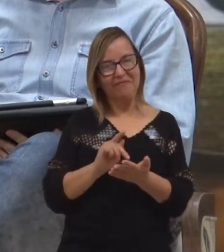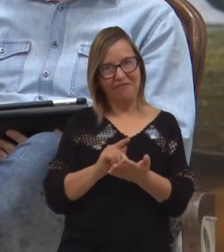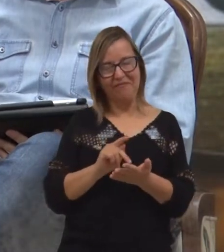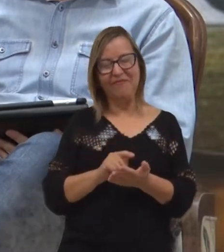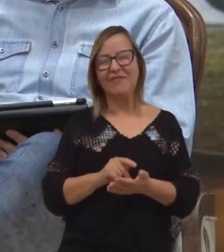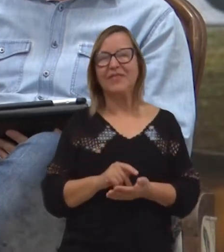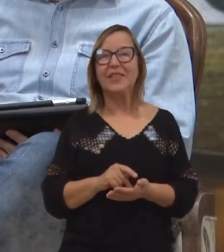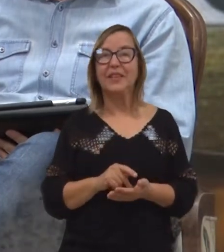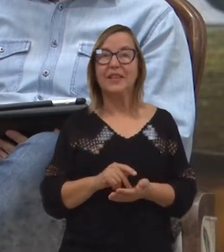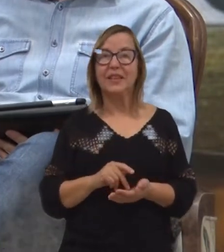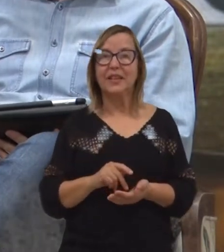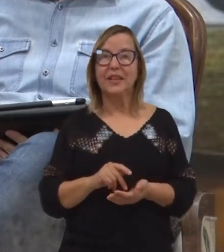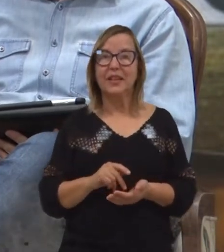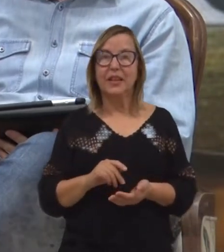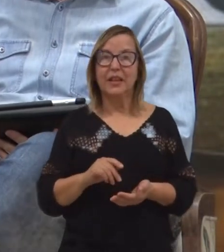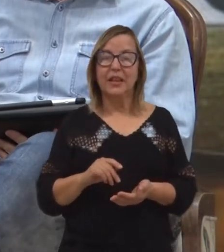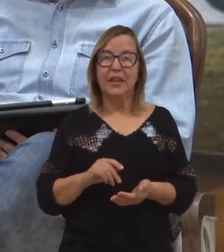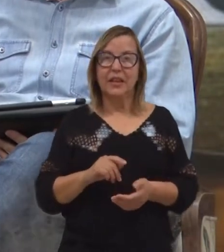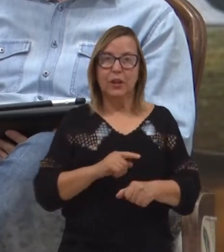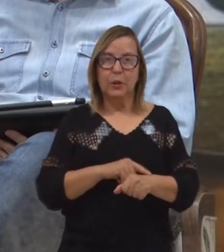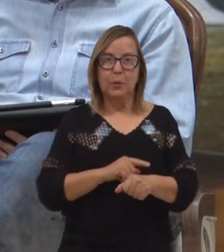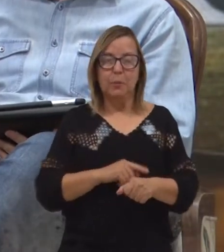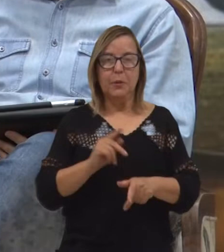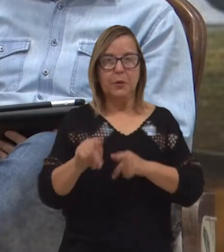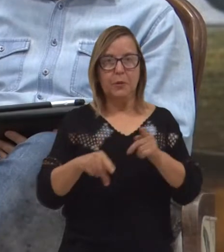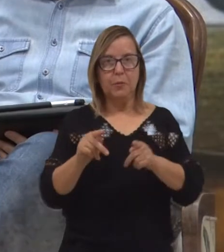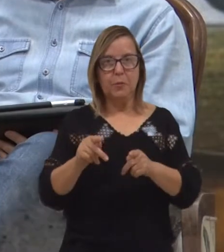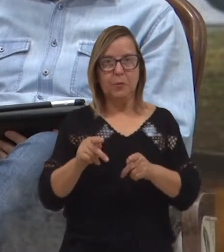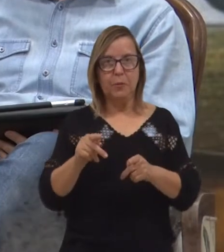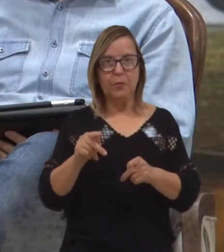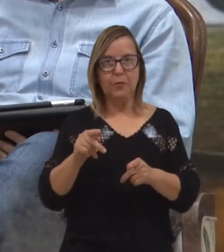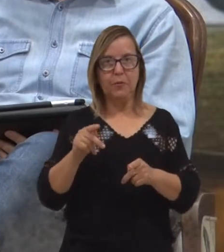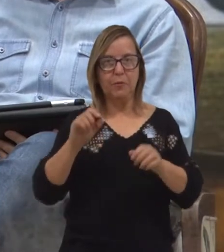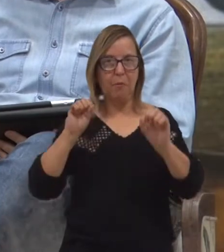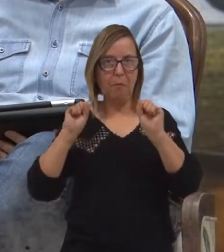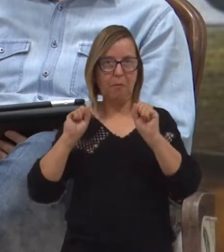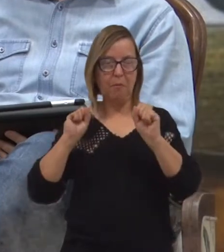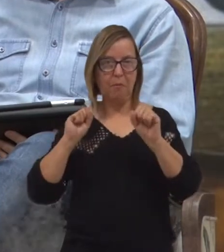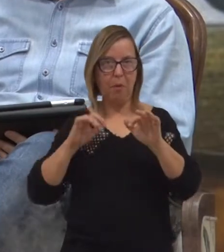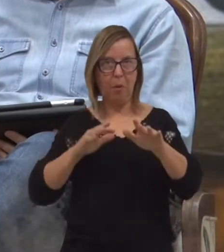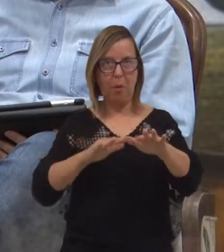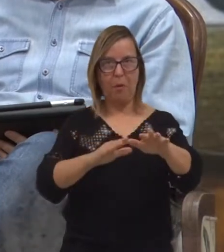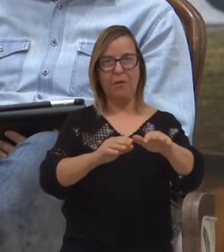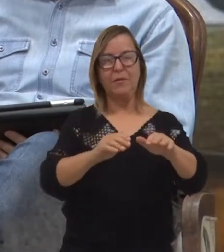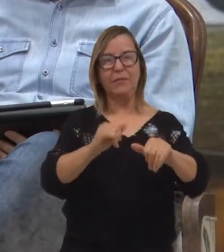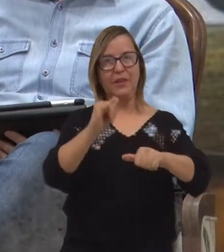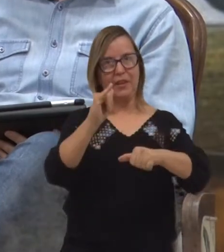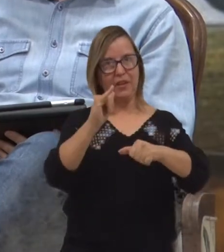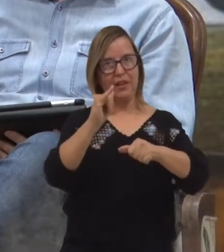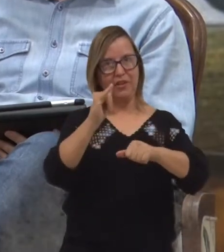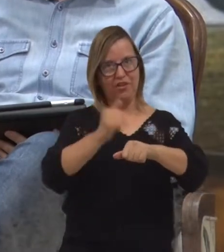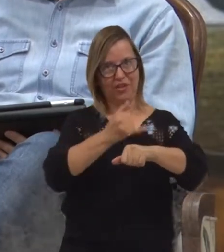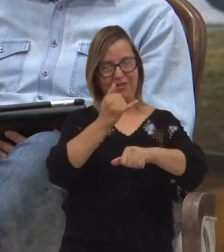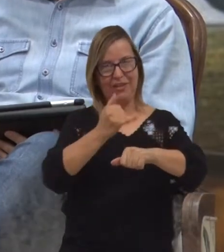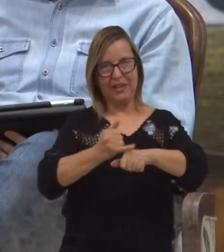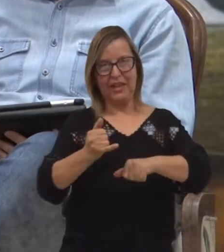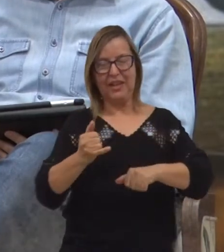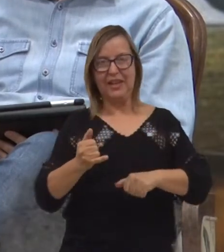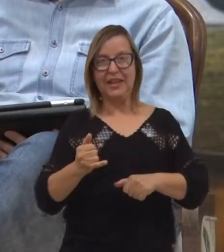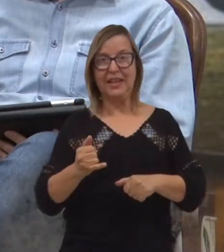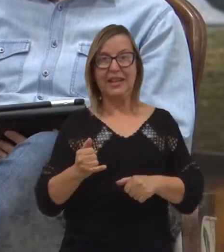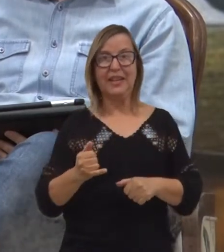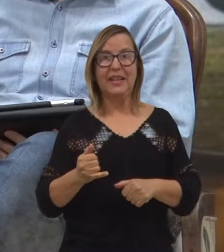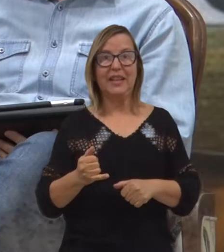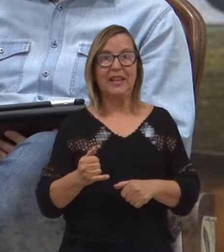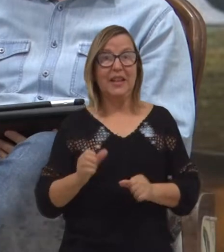Quando o povo ia a Jerusalém e eles entravam no átrio, era a